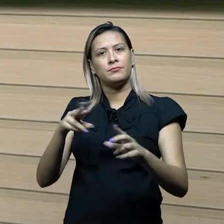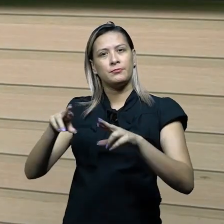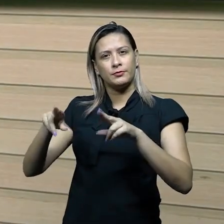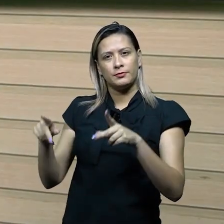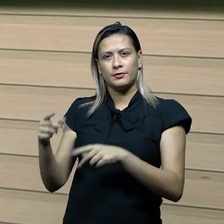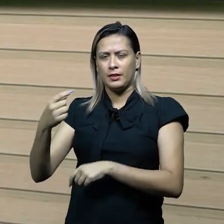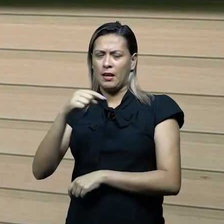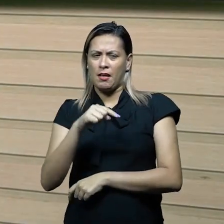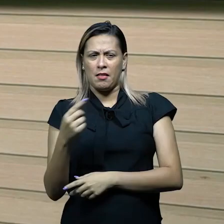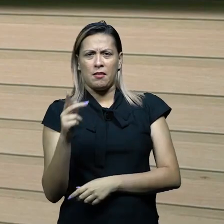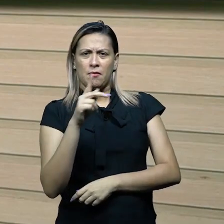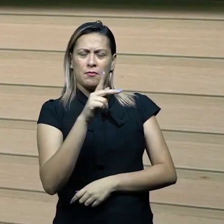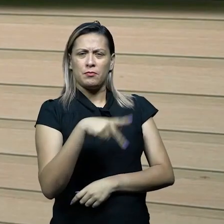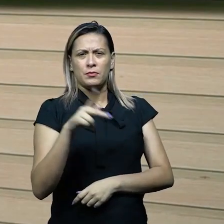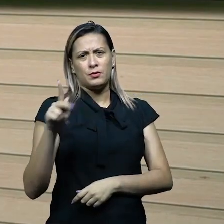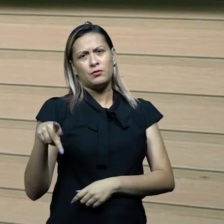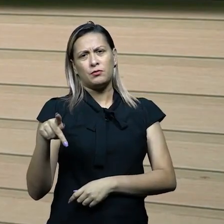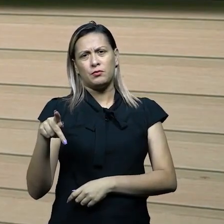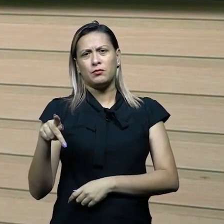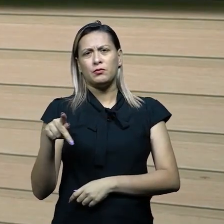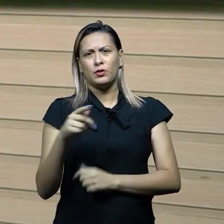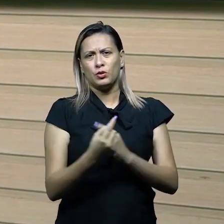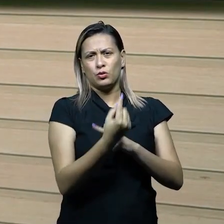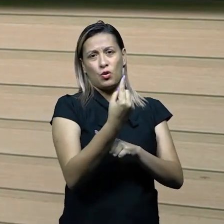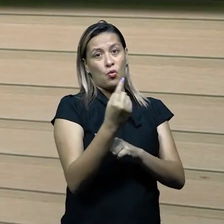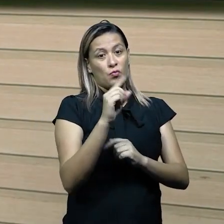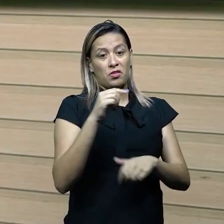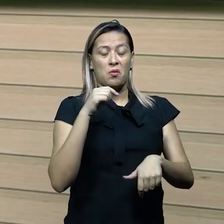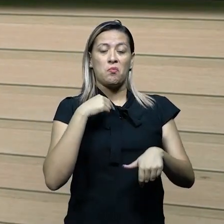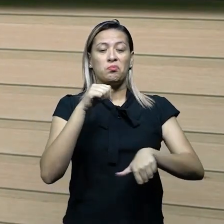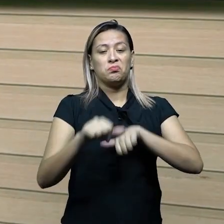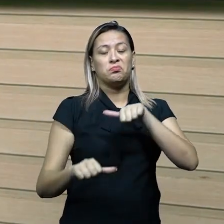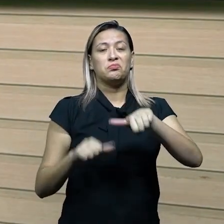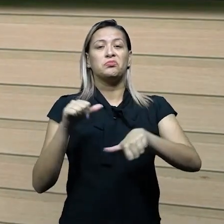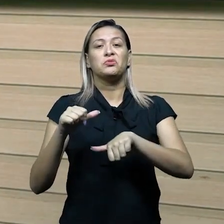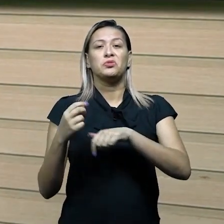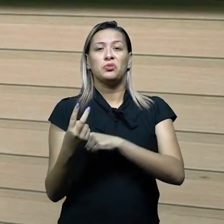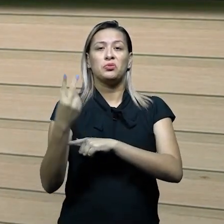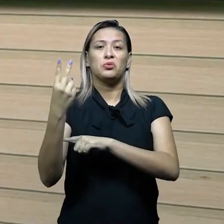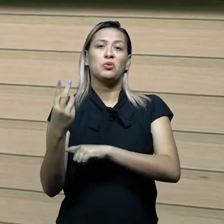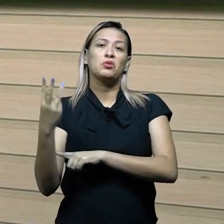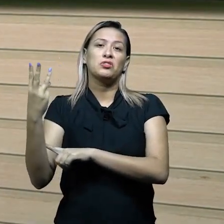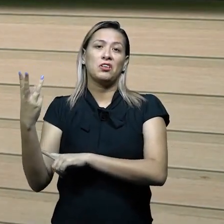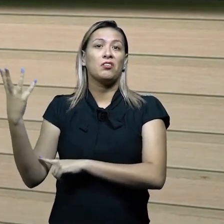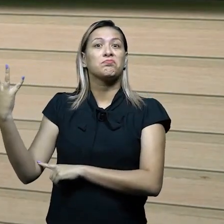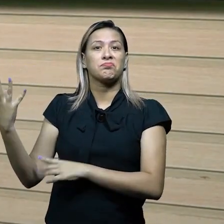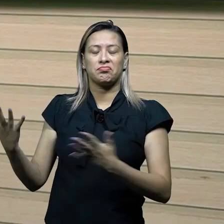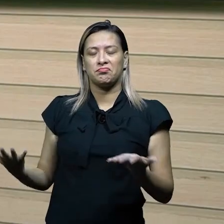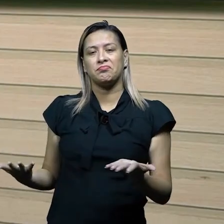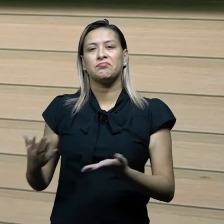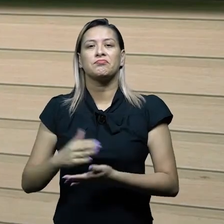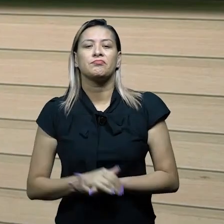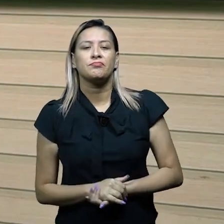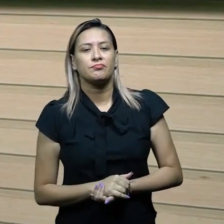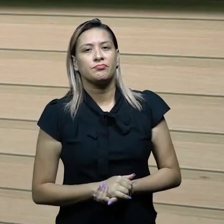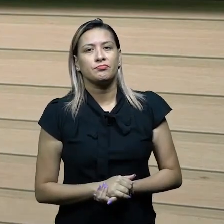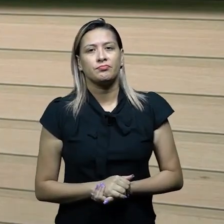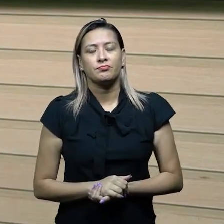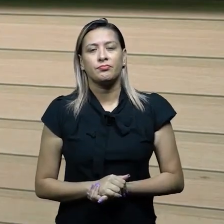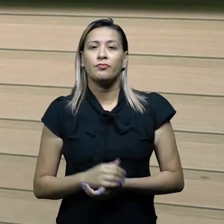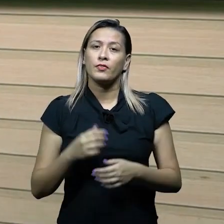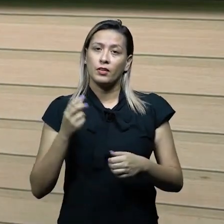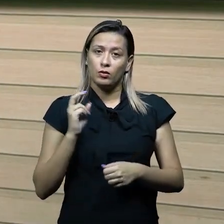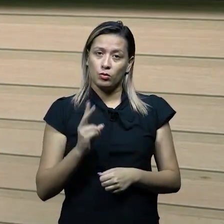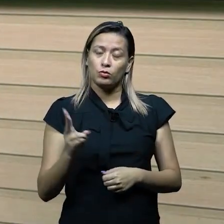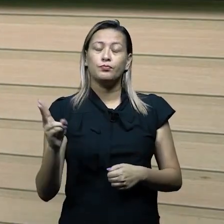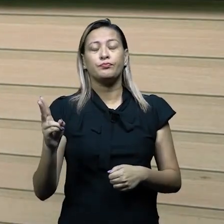empresa vai começar a melhorar de outros olhos. Olha, eu não sou mais o professor nível 1, eu sou professor agora nível 2, nível 3, nível 4, eu evoluí dentro